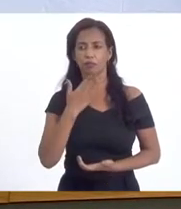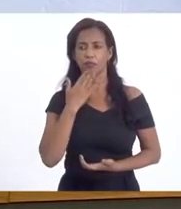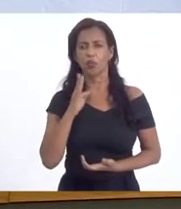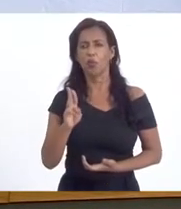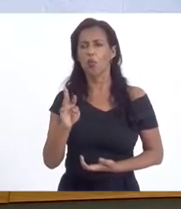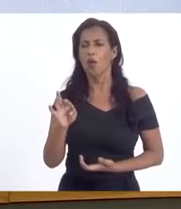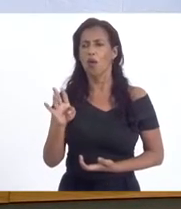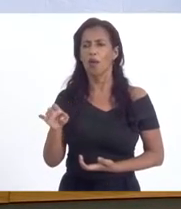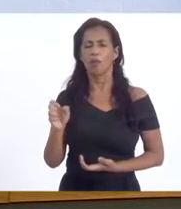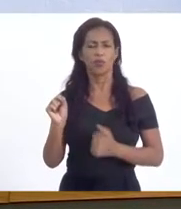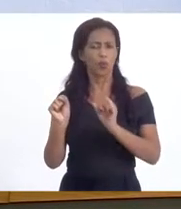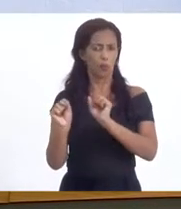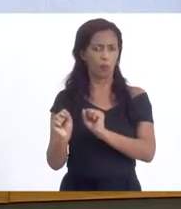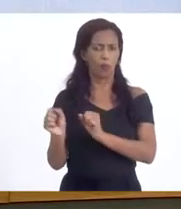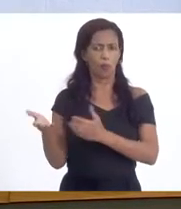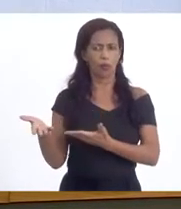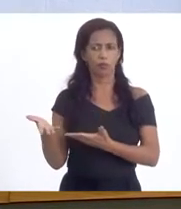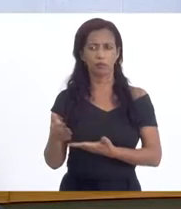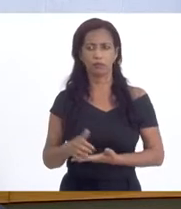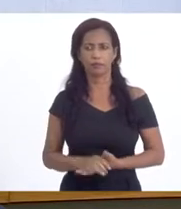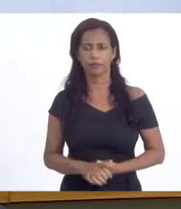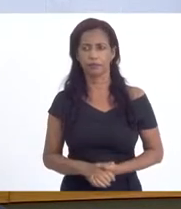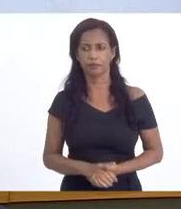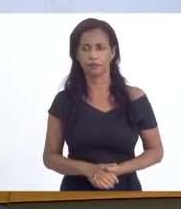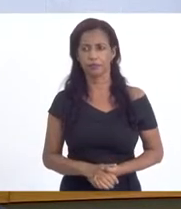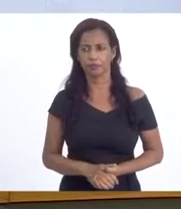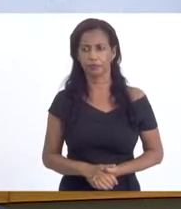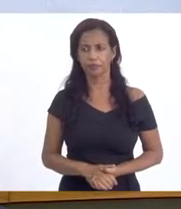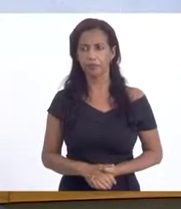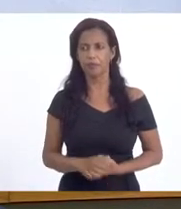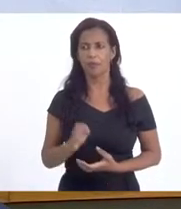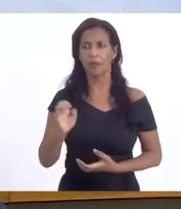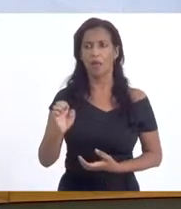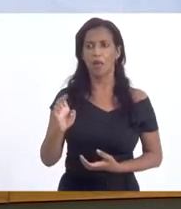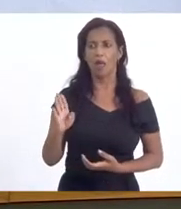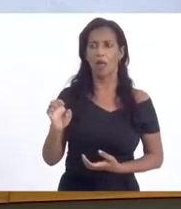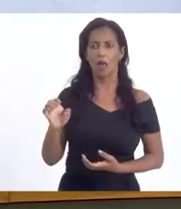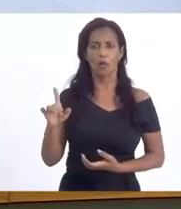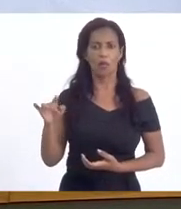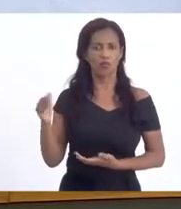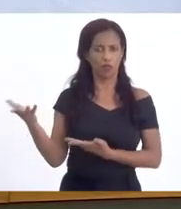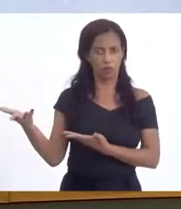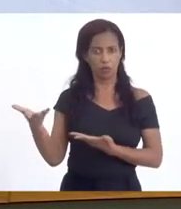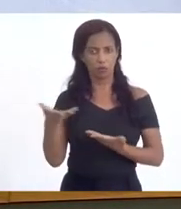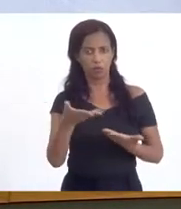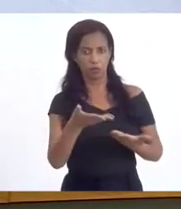Elbert, por favor, que possa... Elbert, usar da palavra.